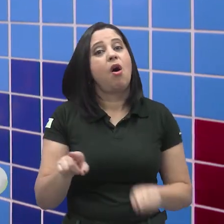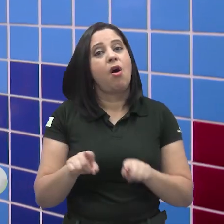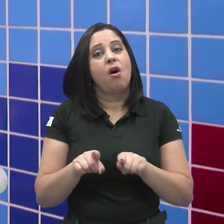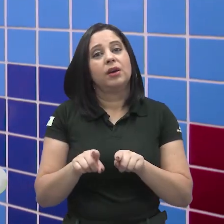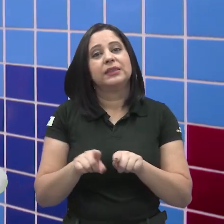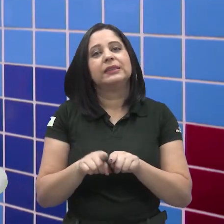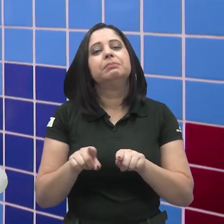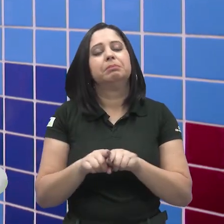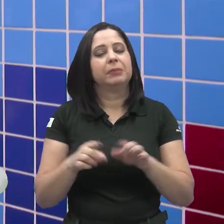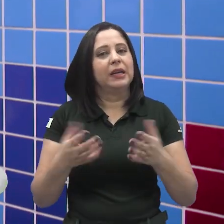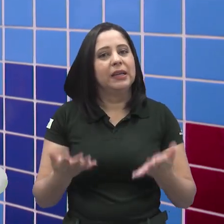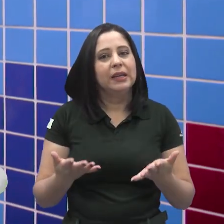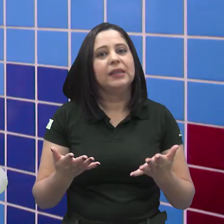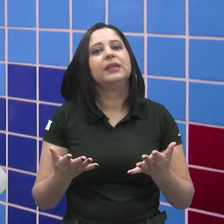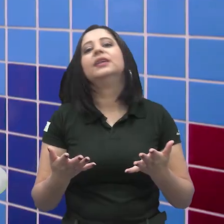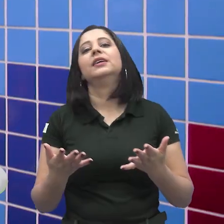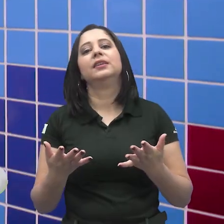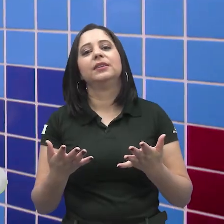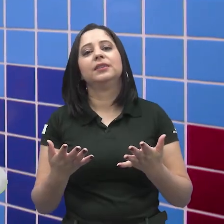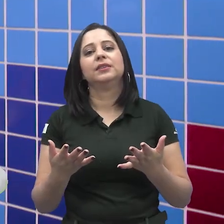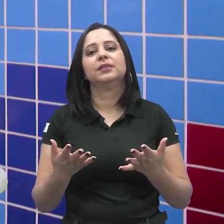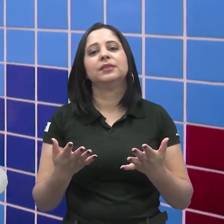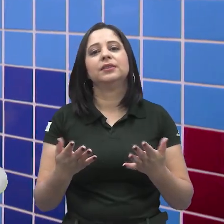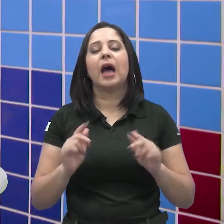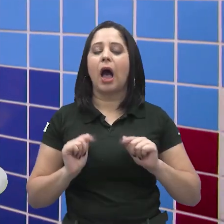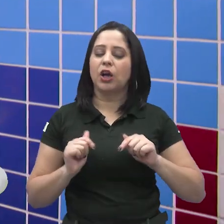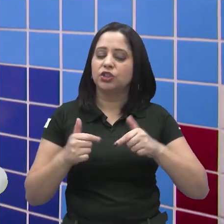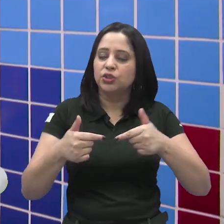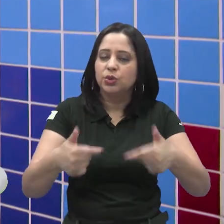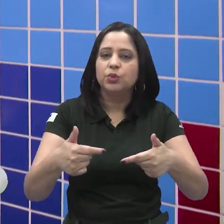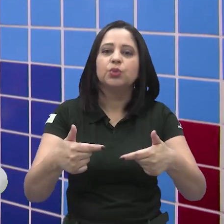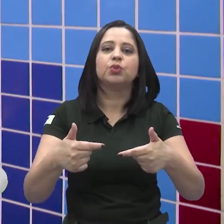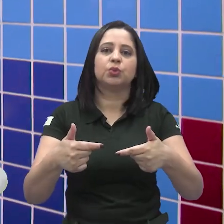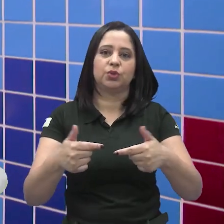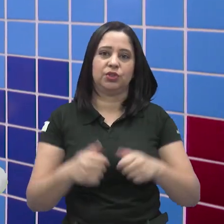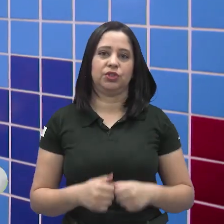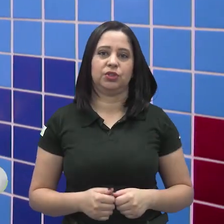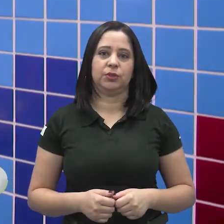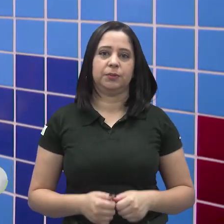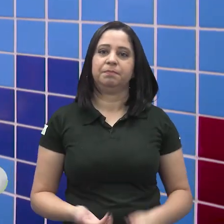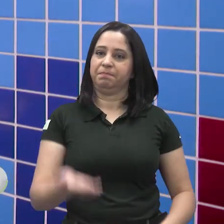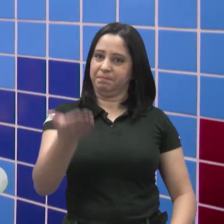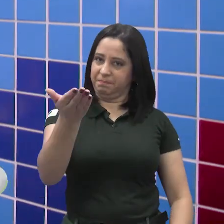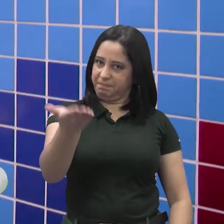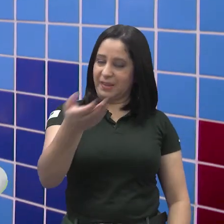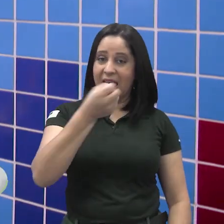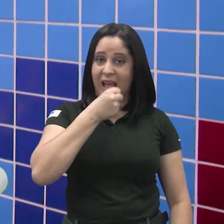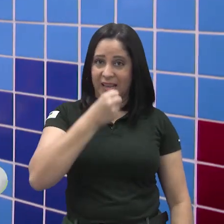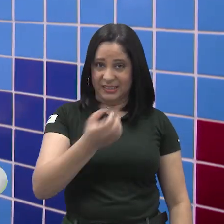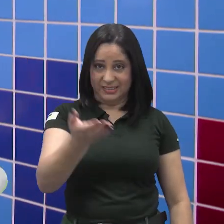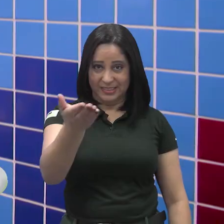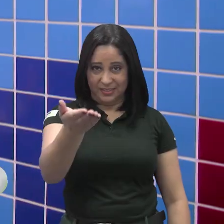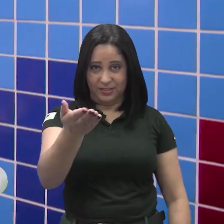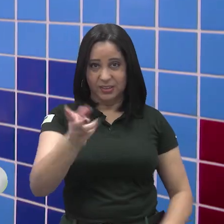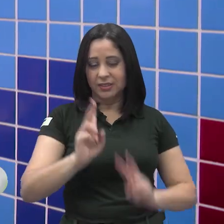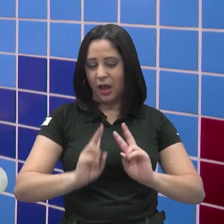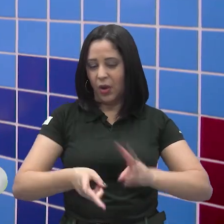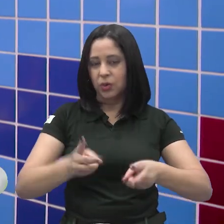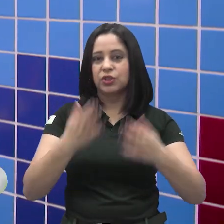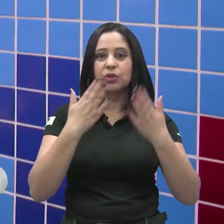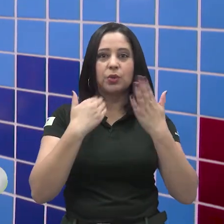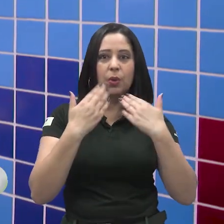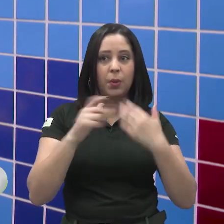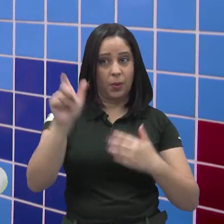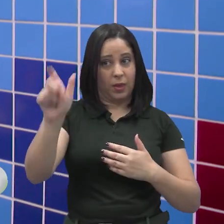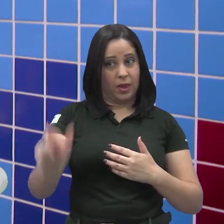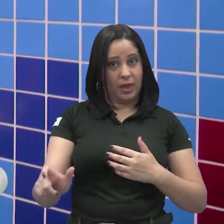ter esses acompanhamentos, né, de melhoras nos hábitos, na alimentação. É isso, Gi, volto aí no estúdio para você continuar conversando